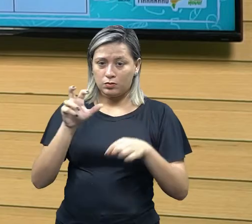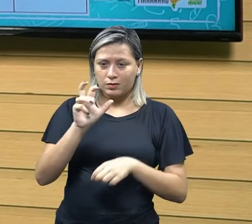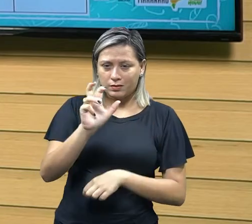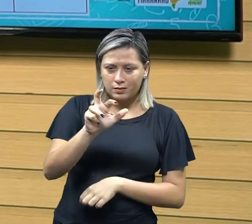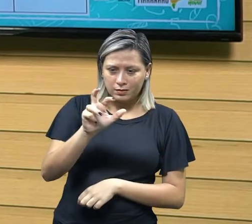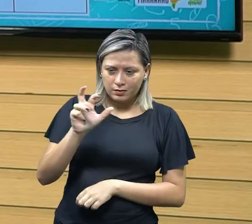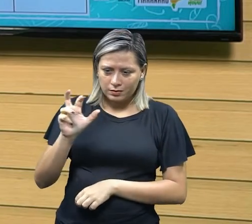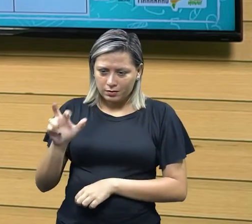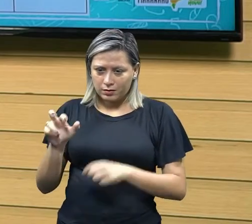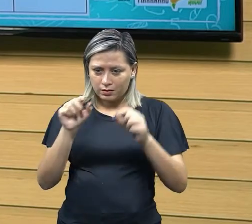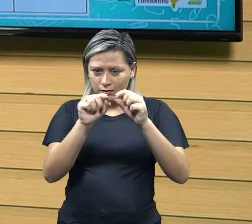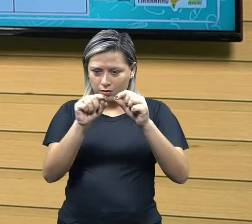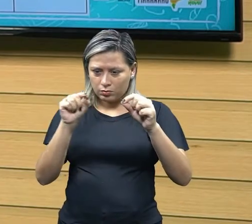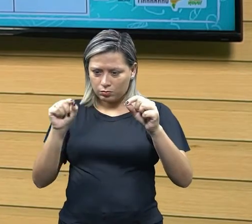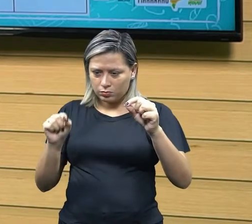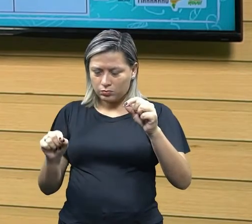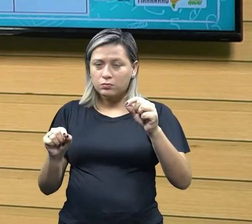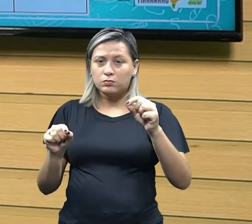dois